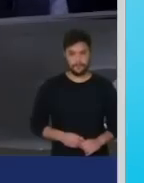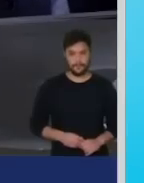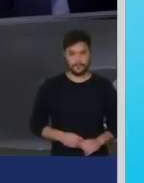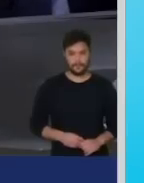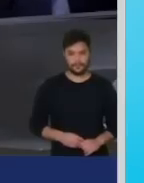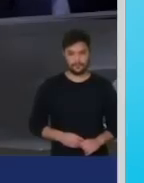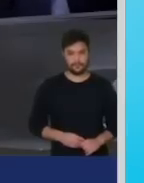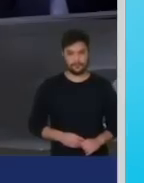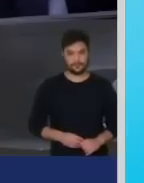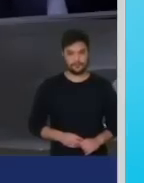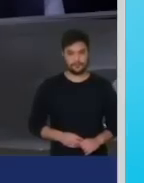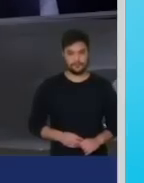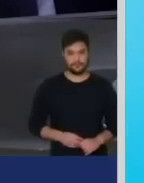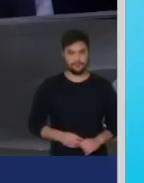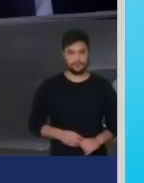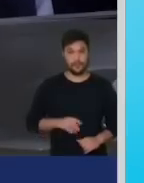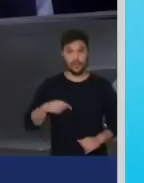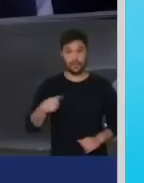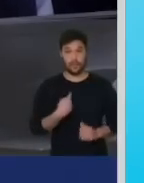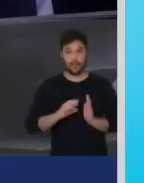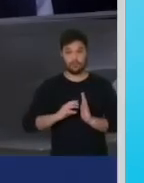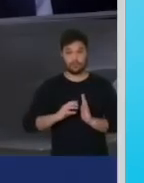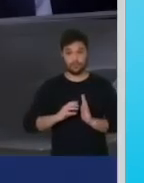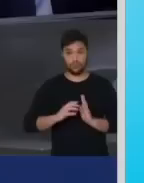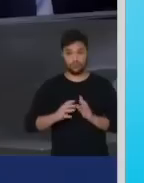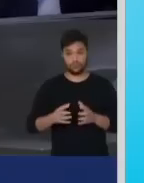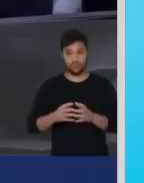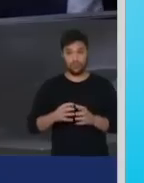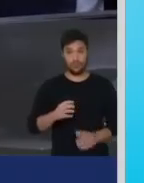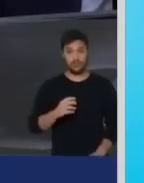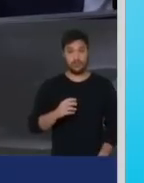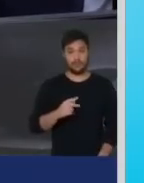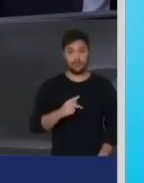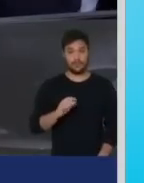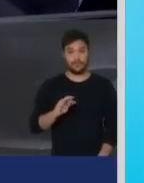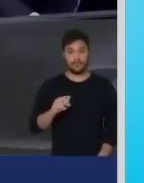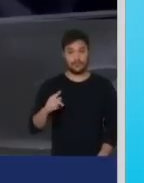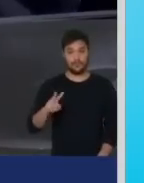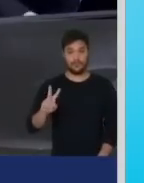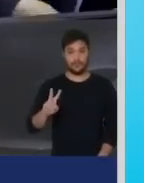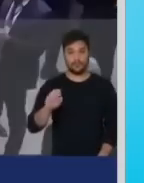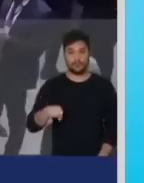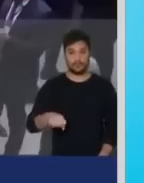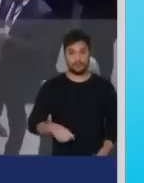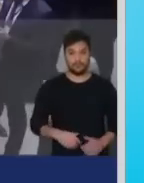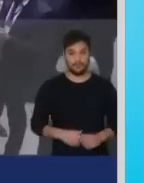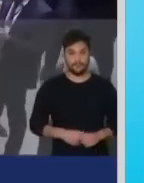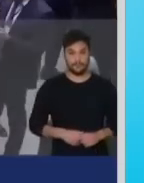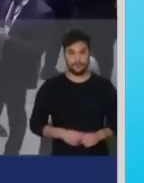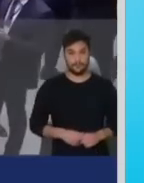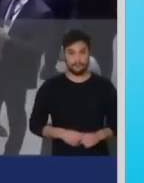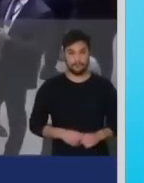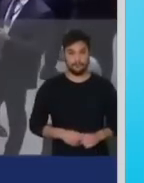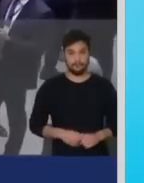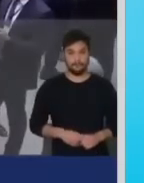economiza e distribui fartamente aos parlamentares onde não falta dinheiro não falta